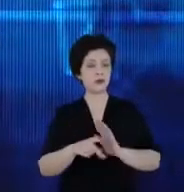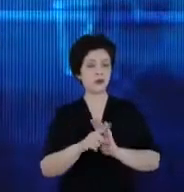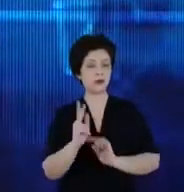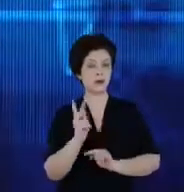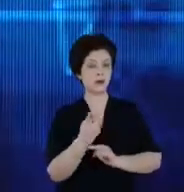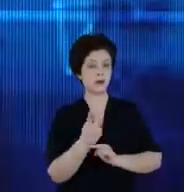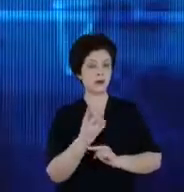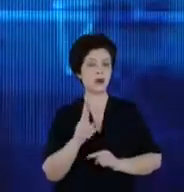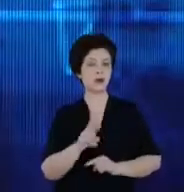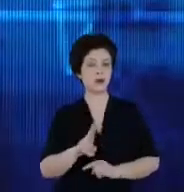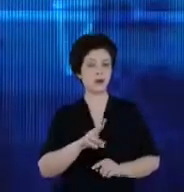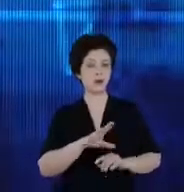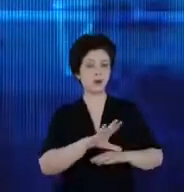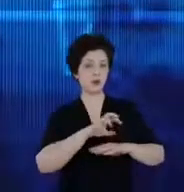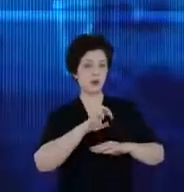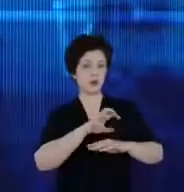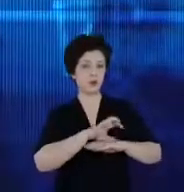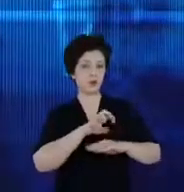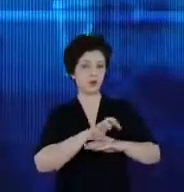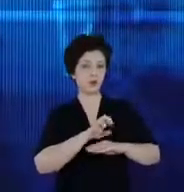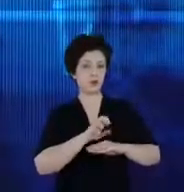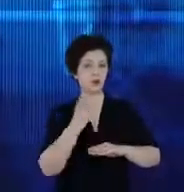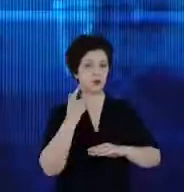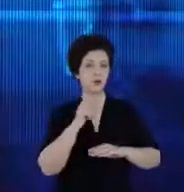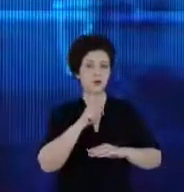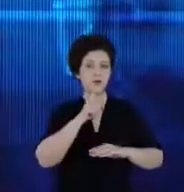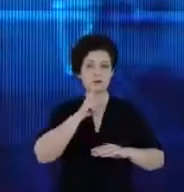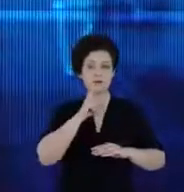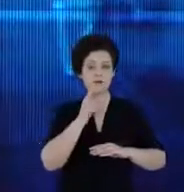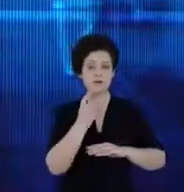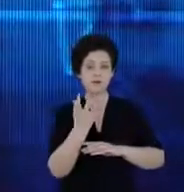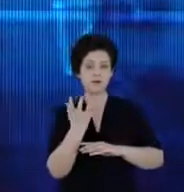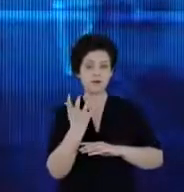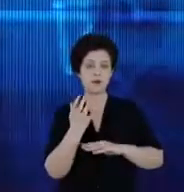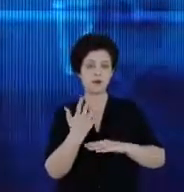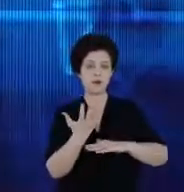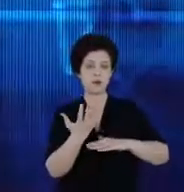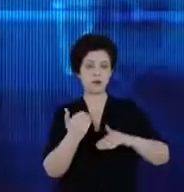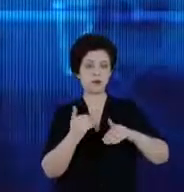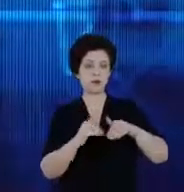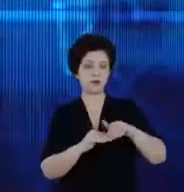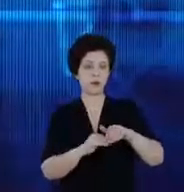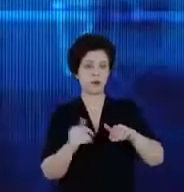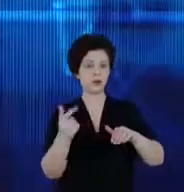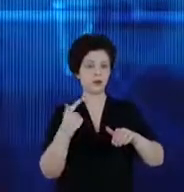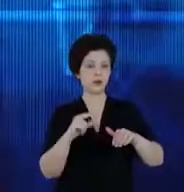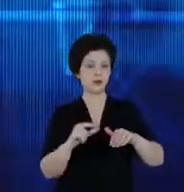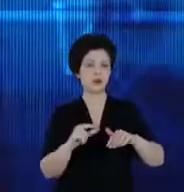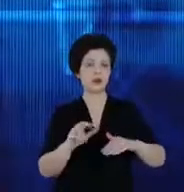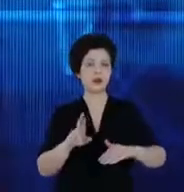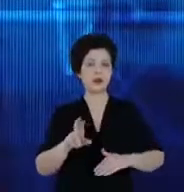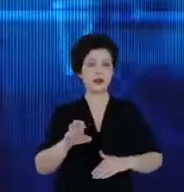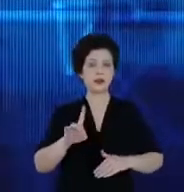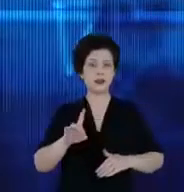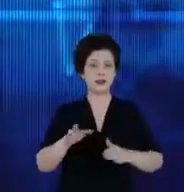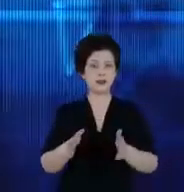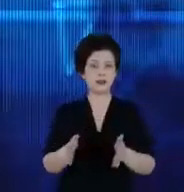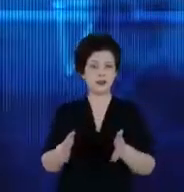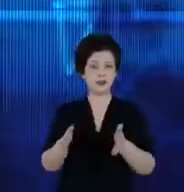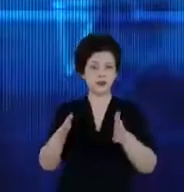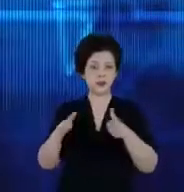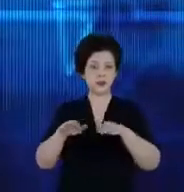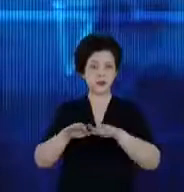eles geram através do hidrogênio verde para os veículos, né, que são armazenados aí num posto,